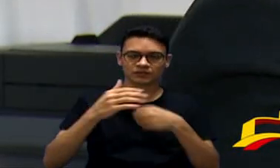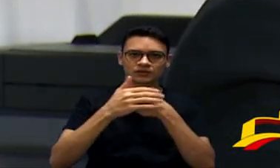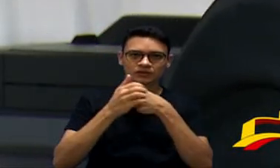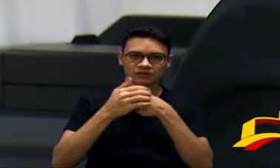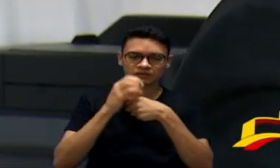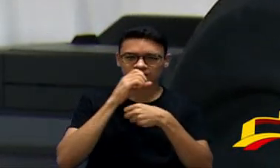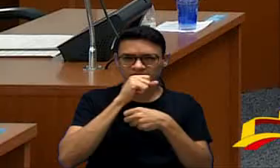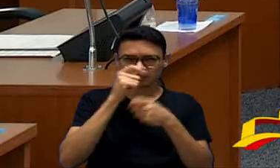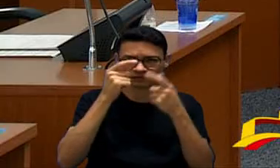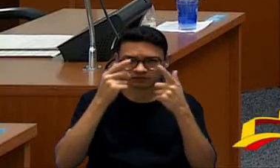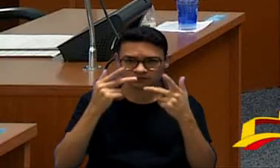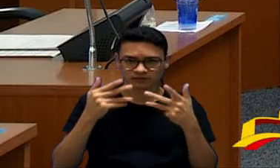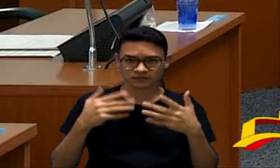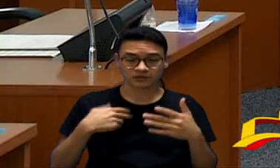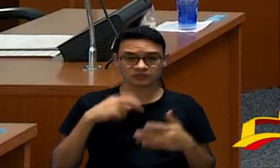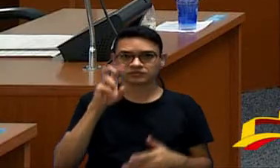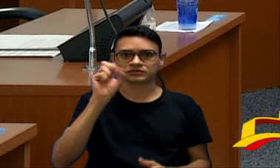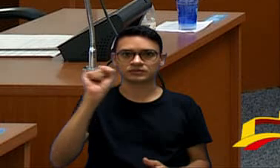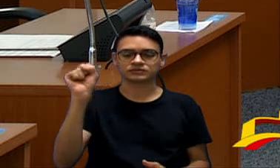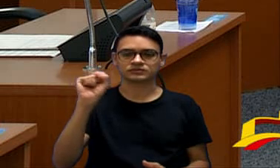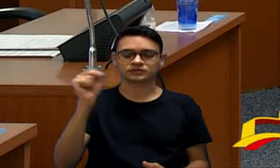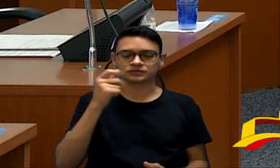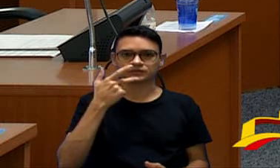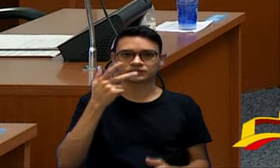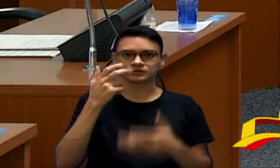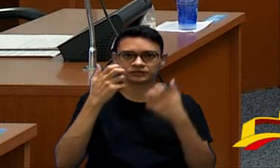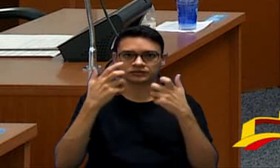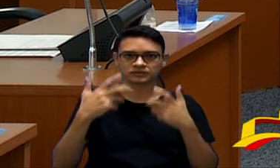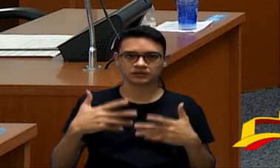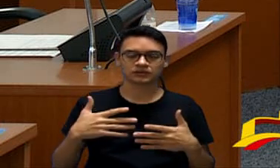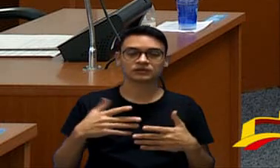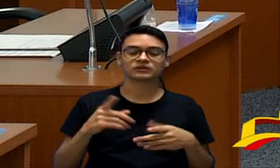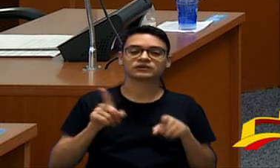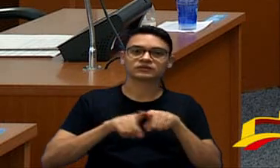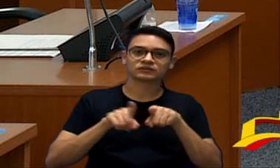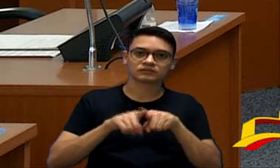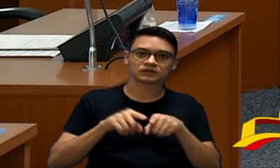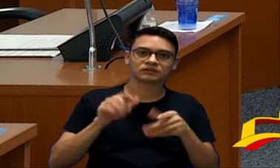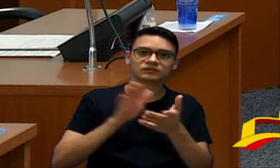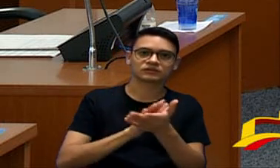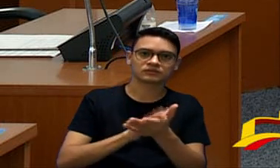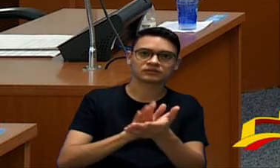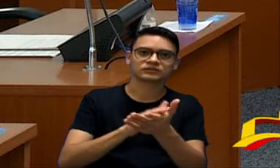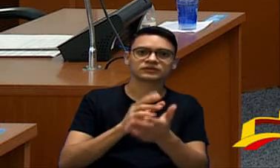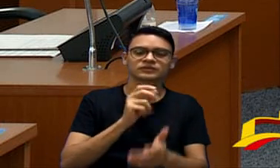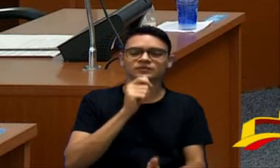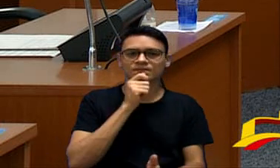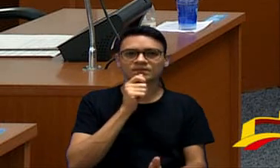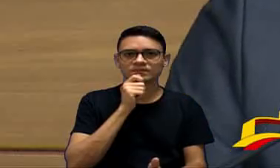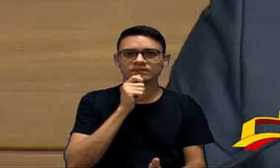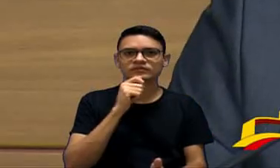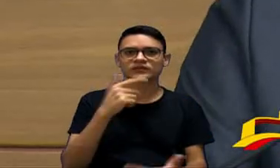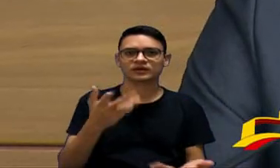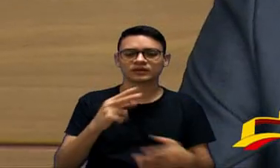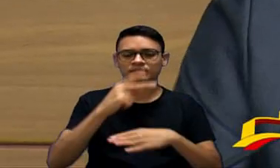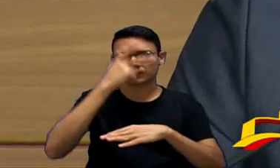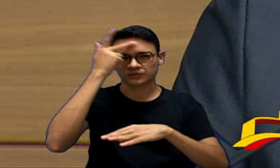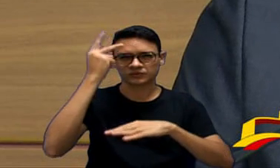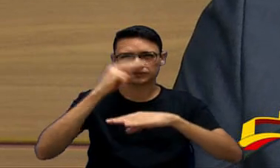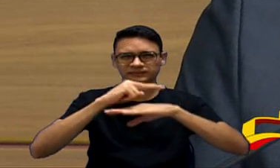rapidinho. Eu vou tentar falar em 50 segundos. Rapidão, também parabenizar o nosso vereador Silvano, a questão dos